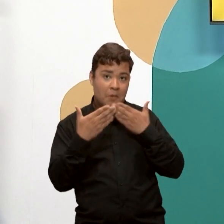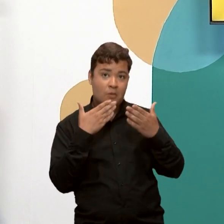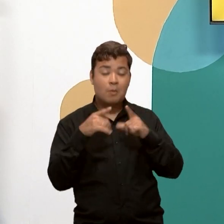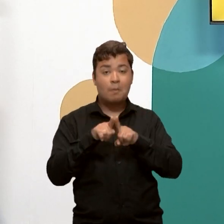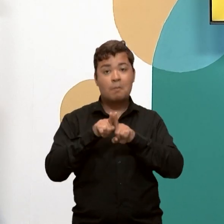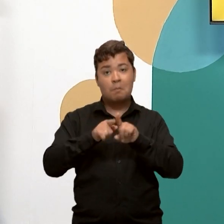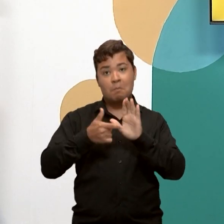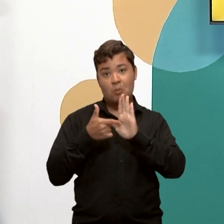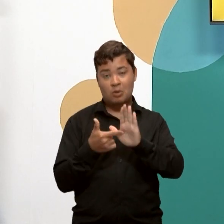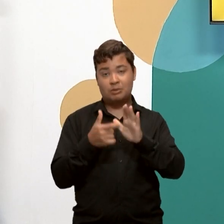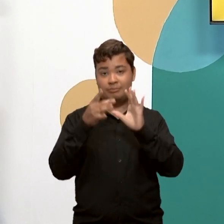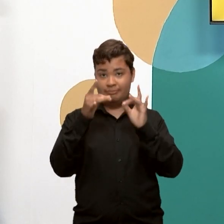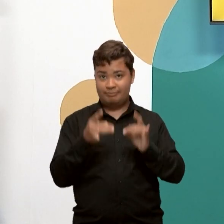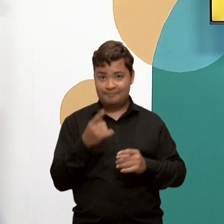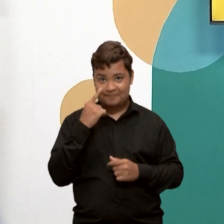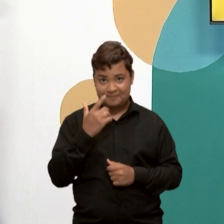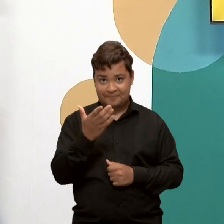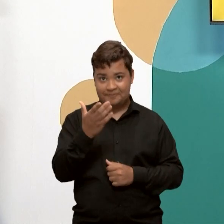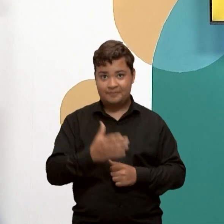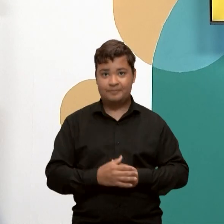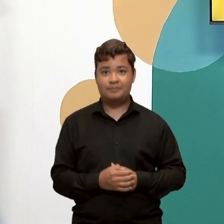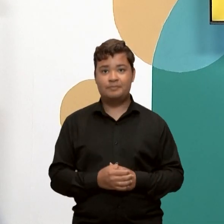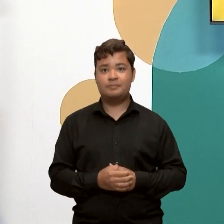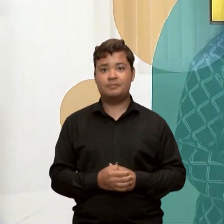mais informações.